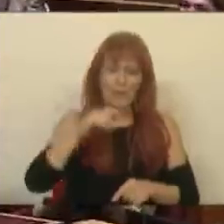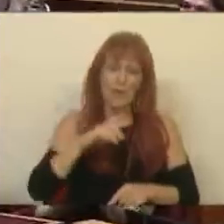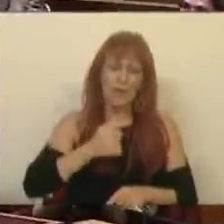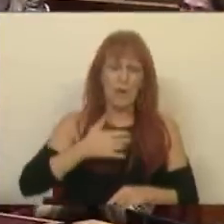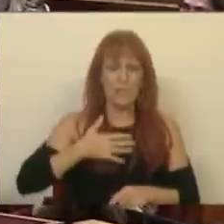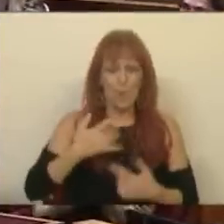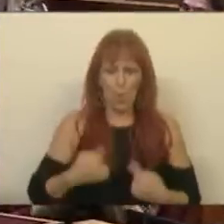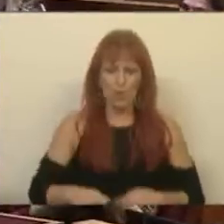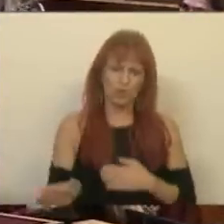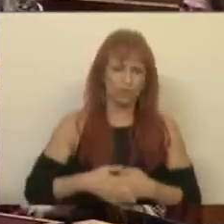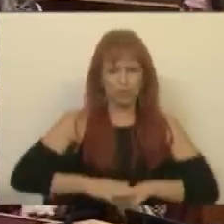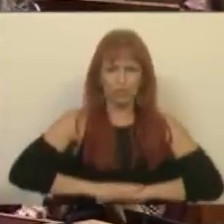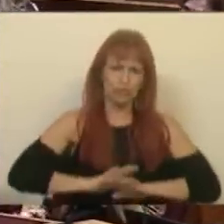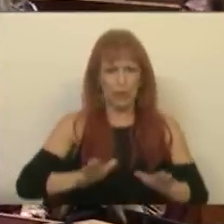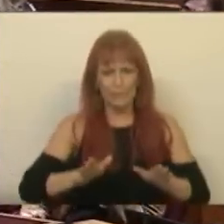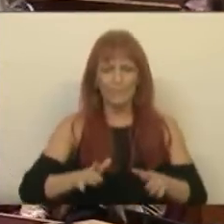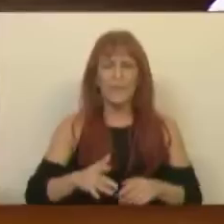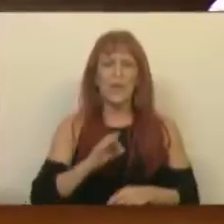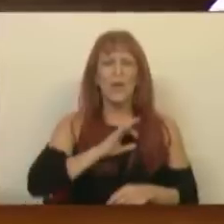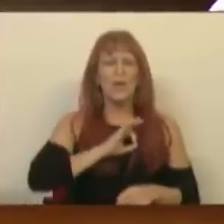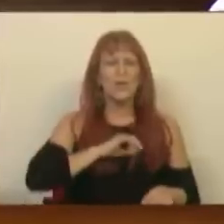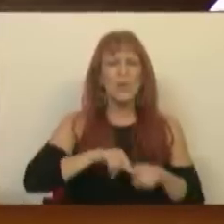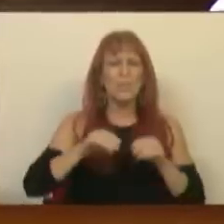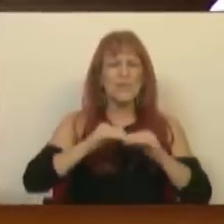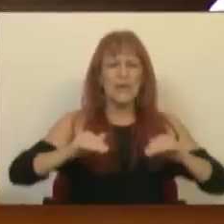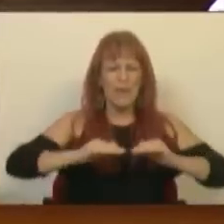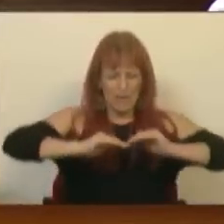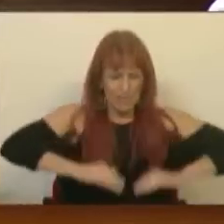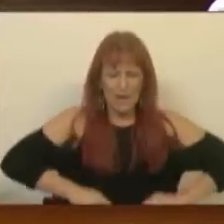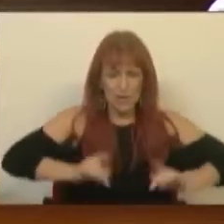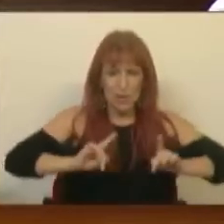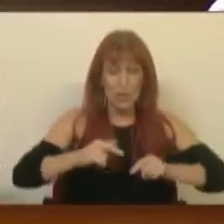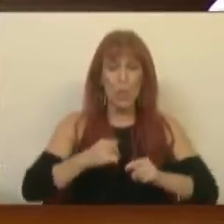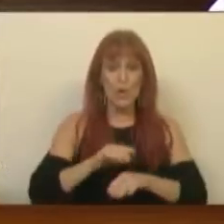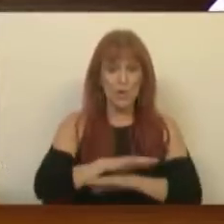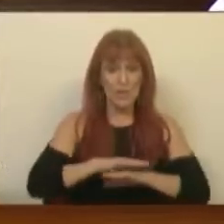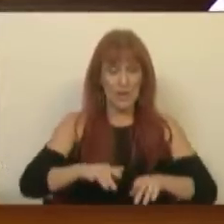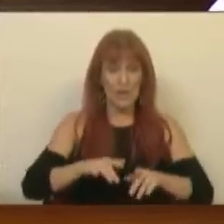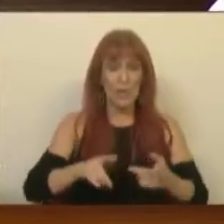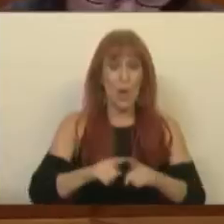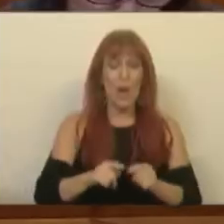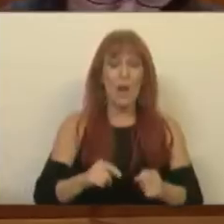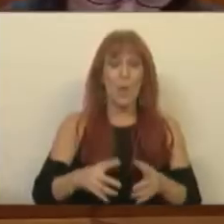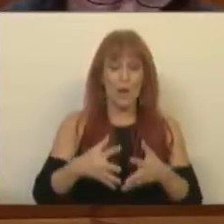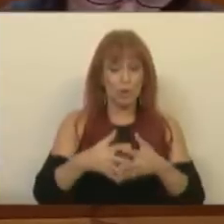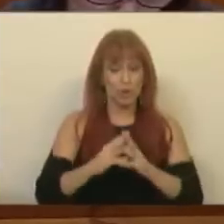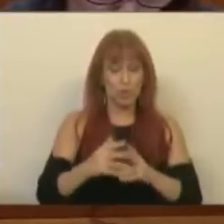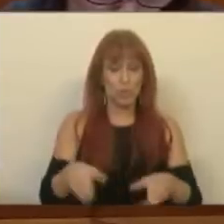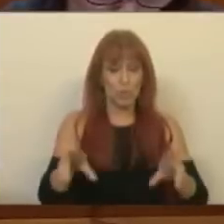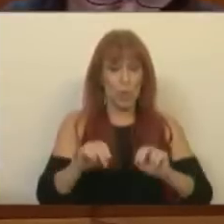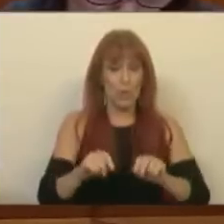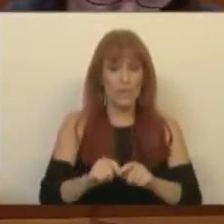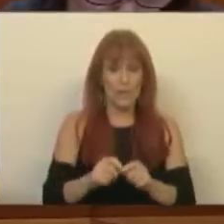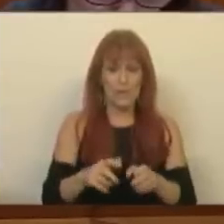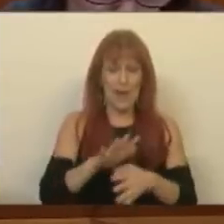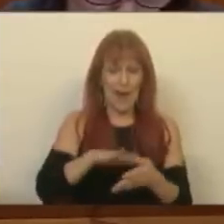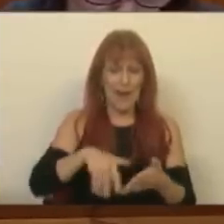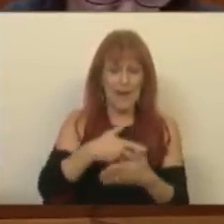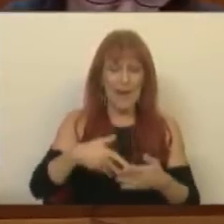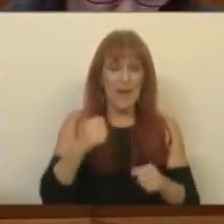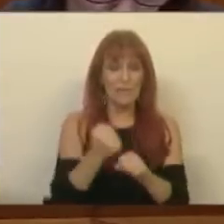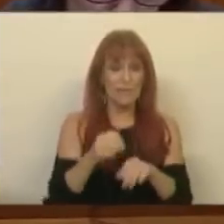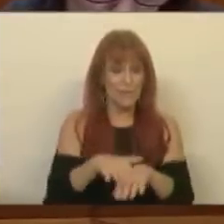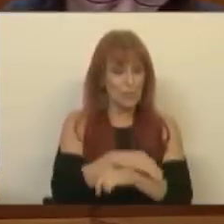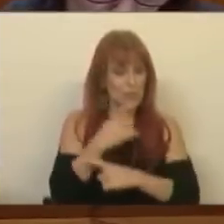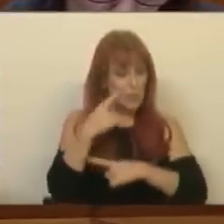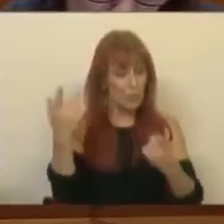hoje tinha fechado portanto não é nível lá por baixo porque nós acabamos de fazer uma futuração da grelha da função pública